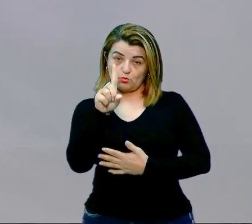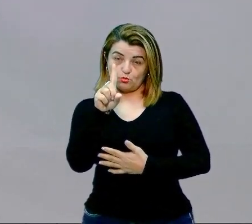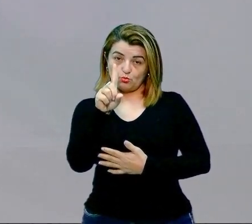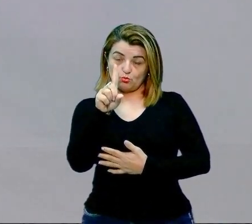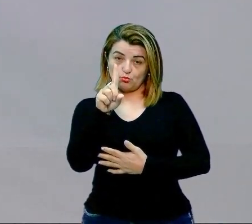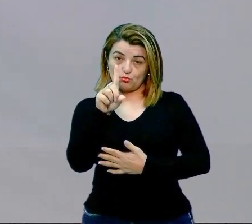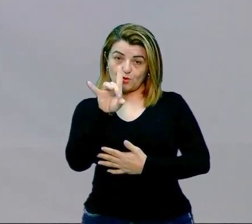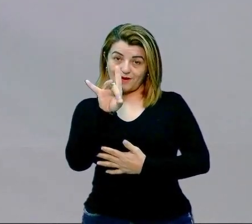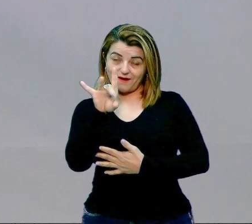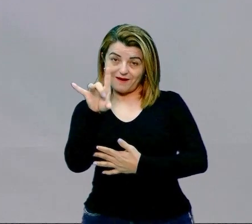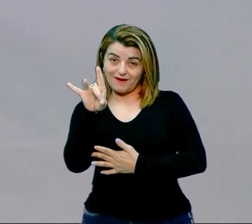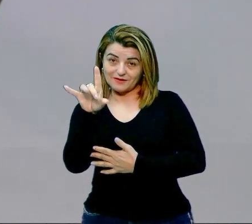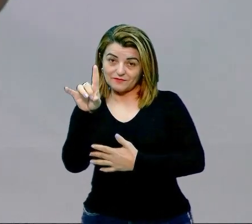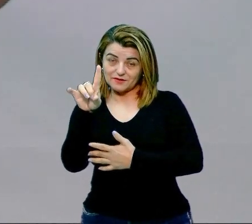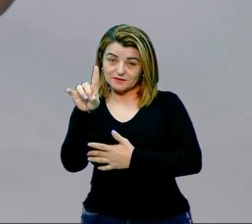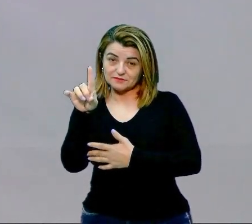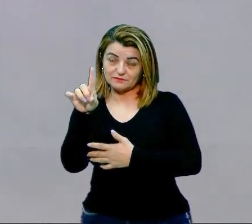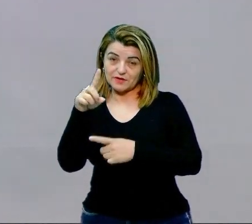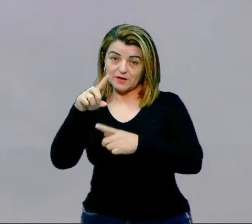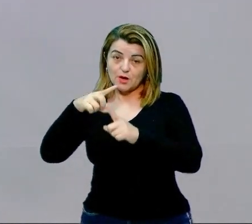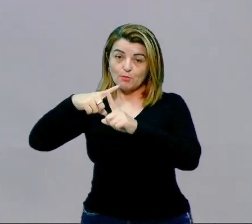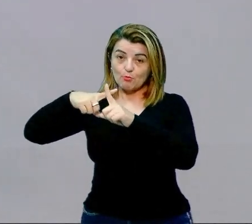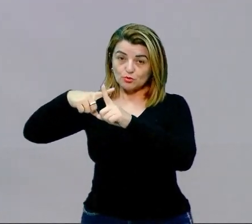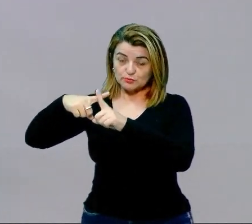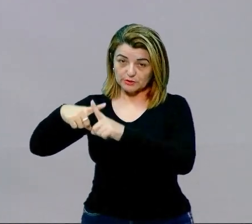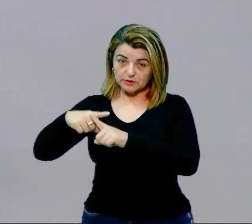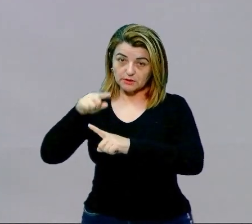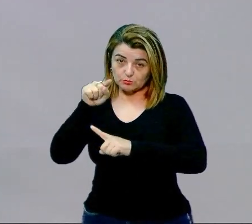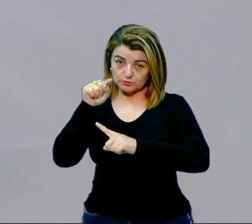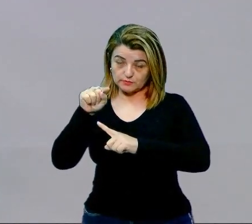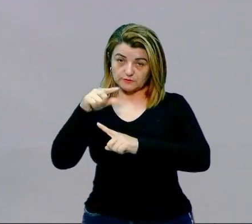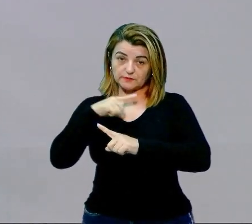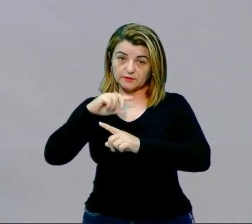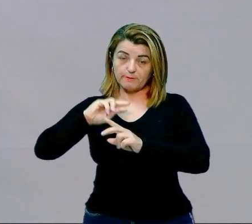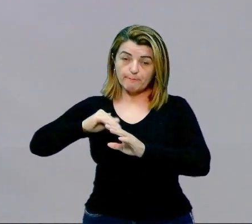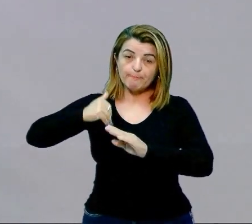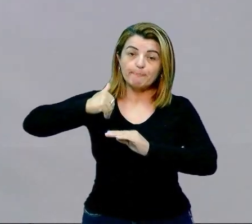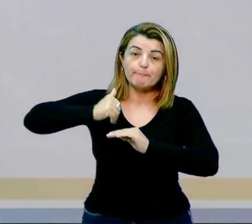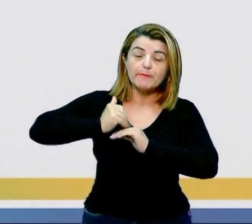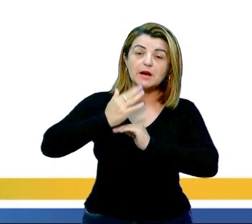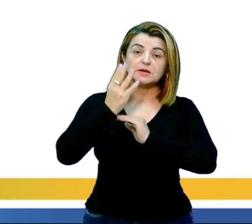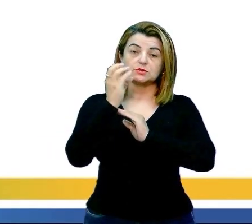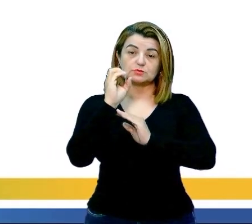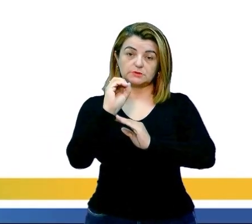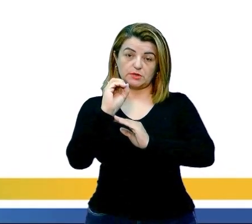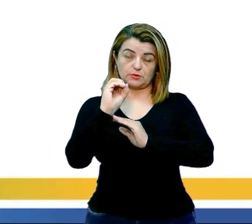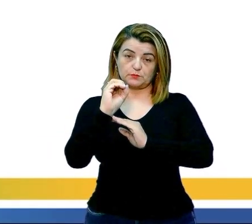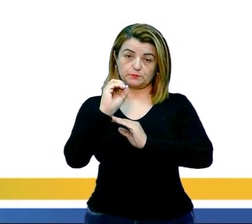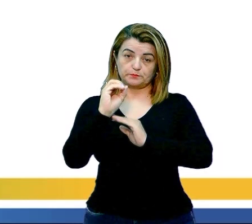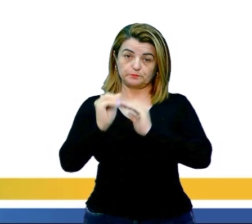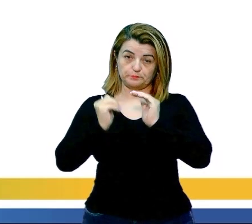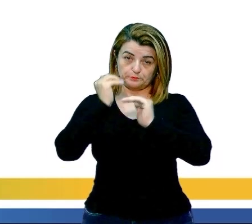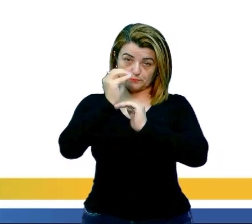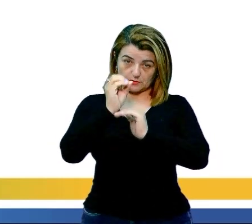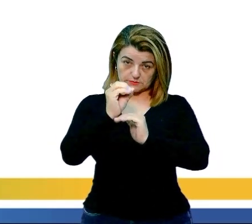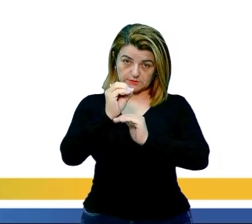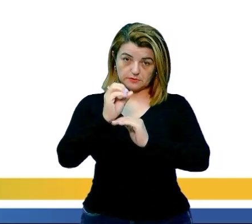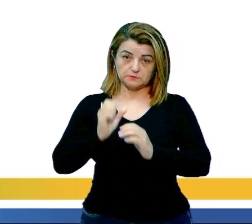Cada vez que vai multiplicando, vai acrescentando um zero. Tudo bem? Então, olha aí.